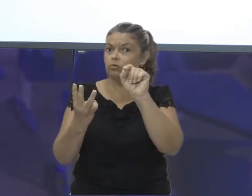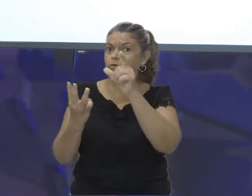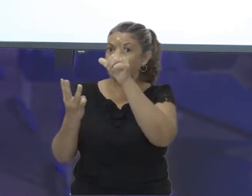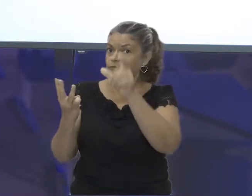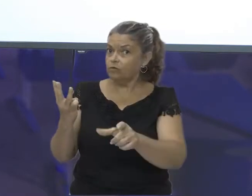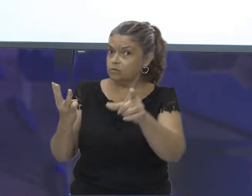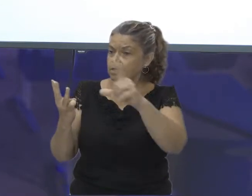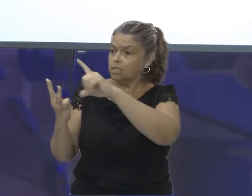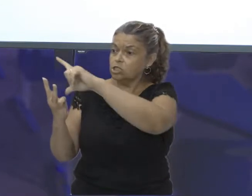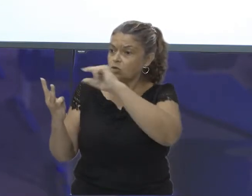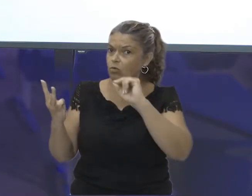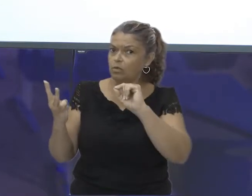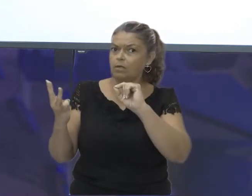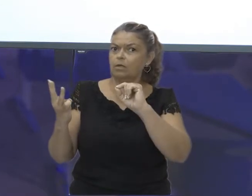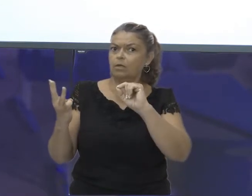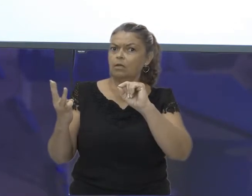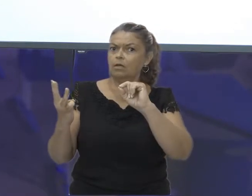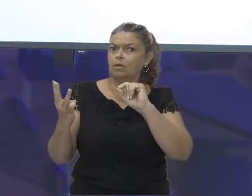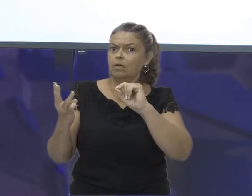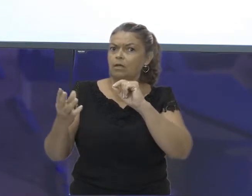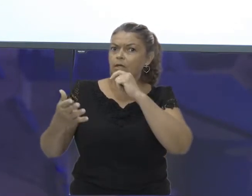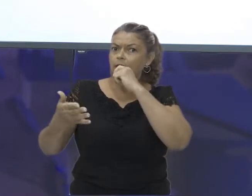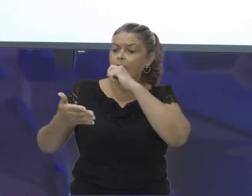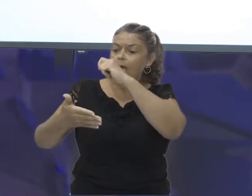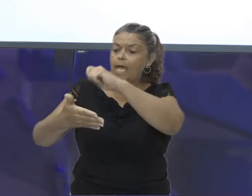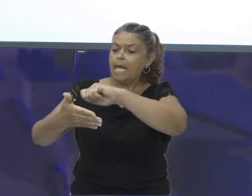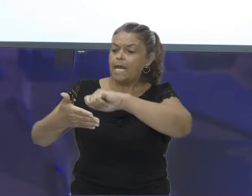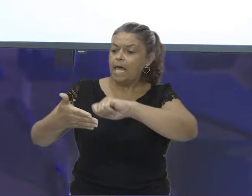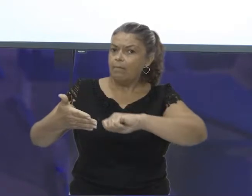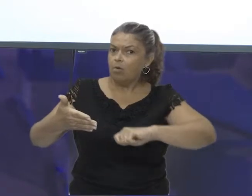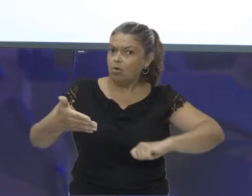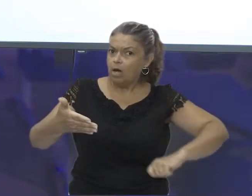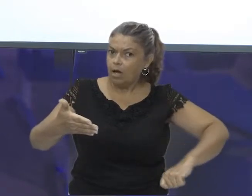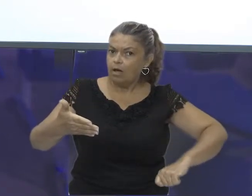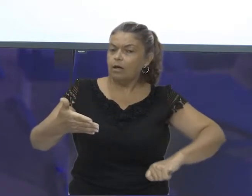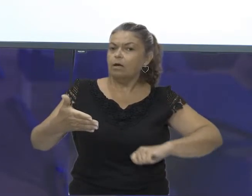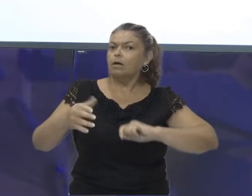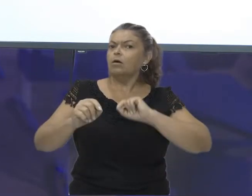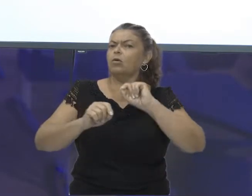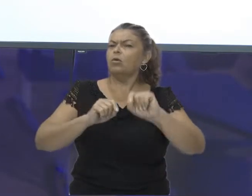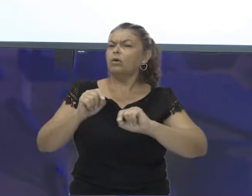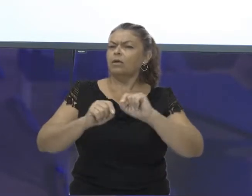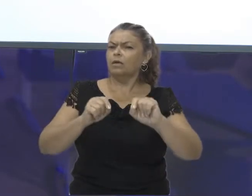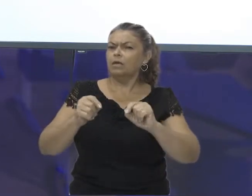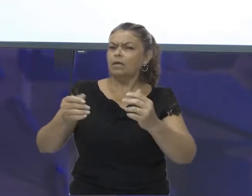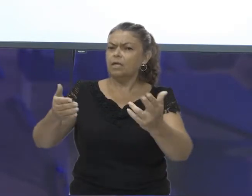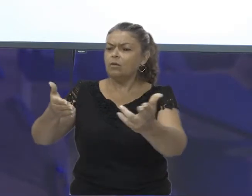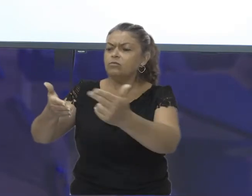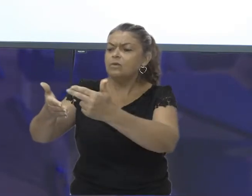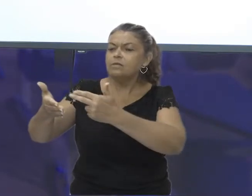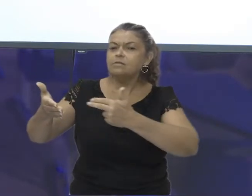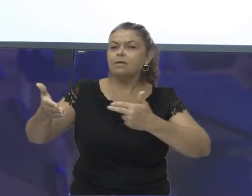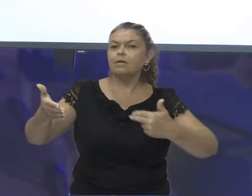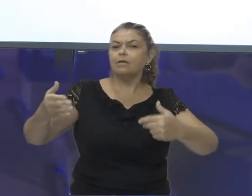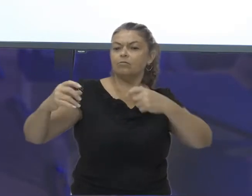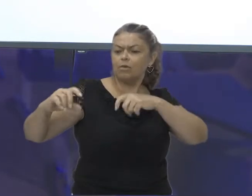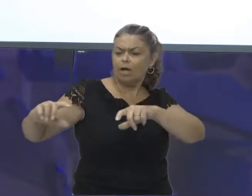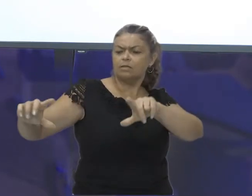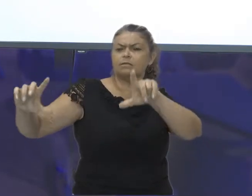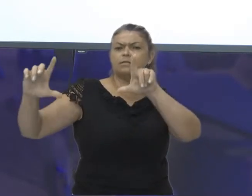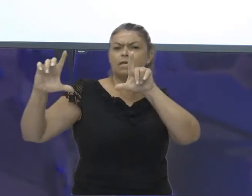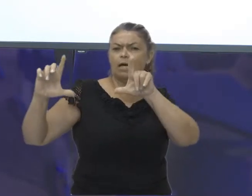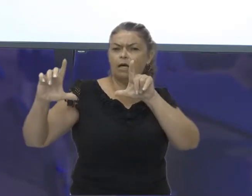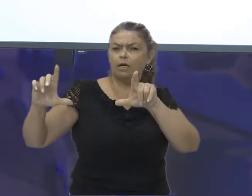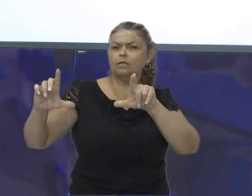escolher, elaborar um croquis, tá certo? Elabora o croquis, divide